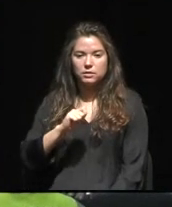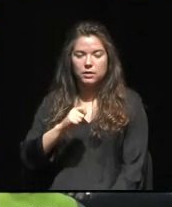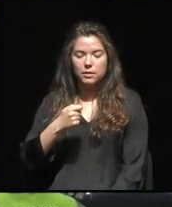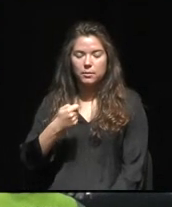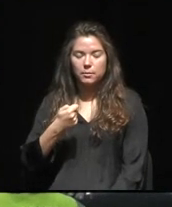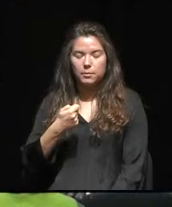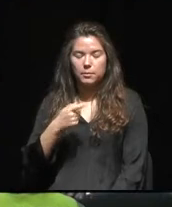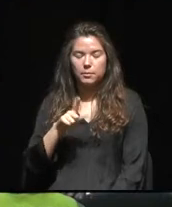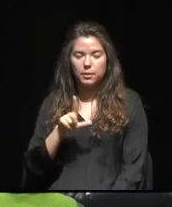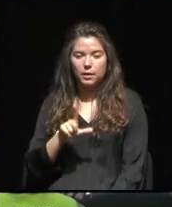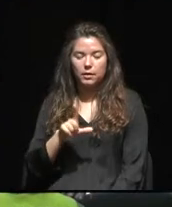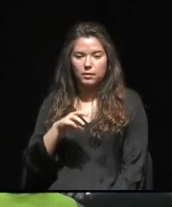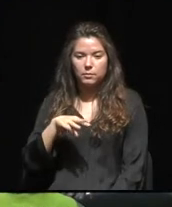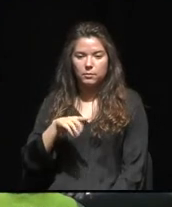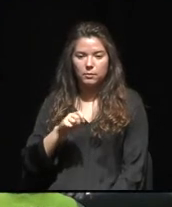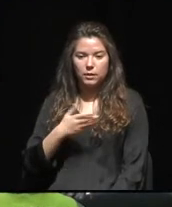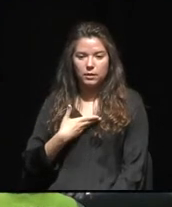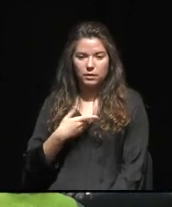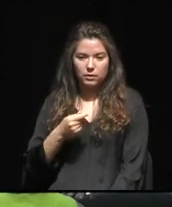do